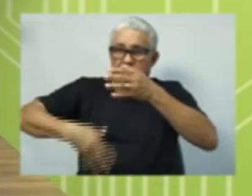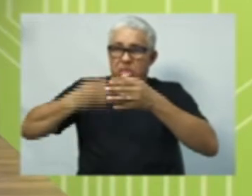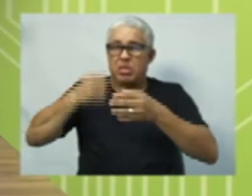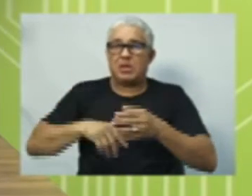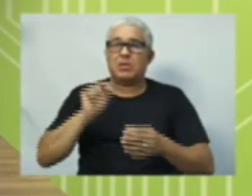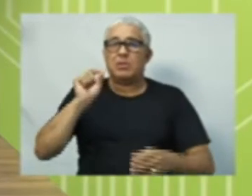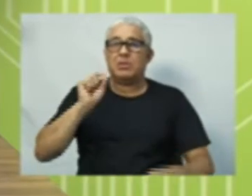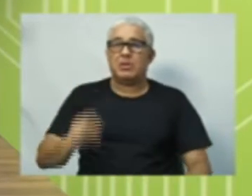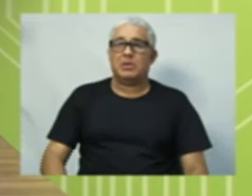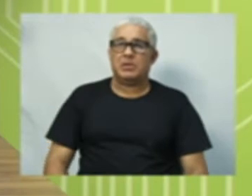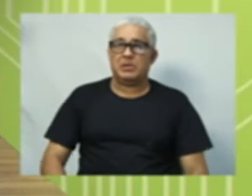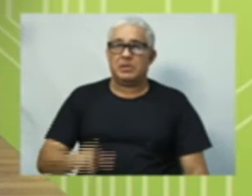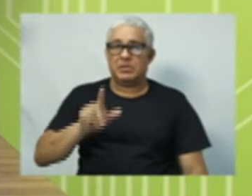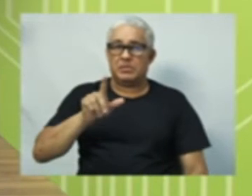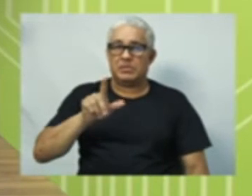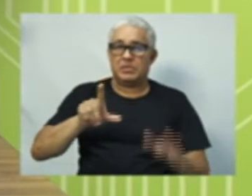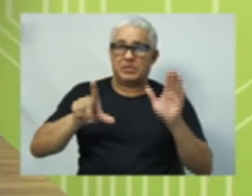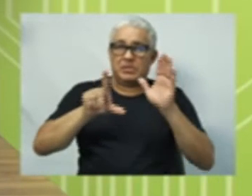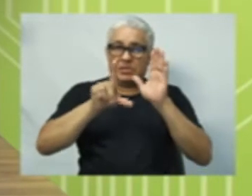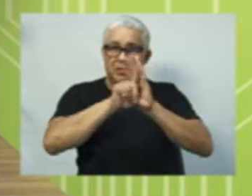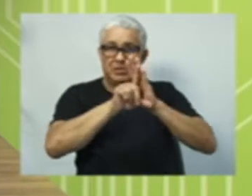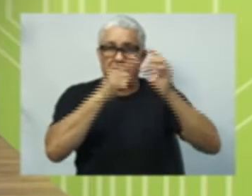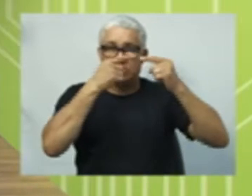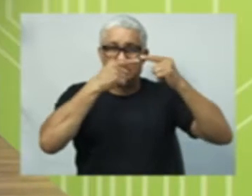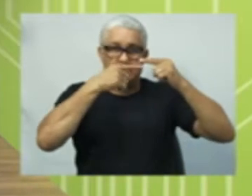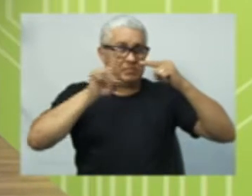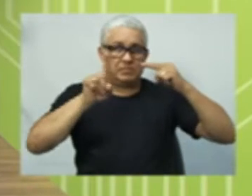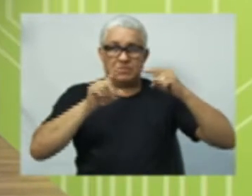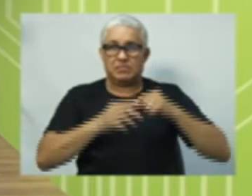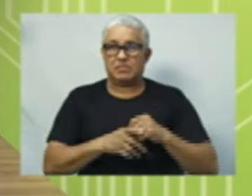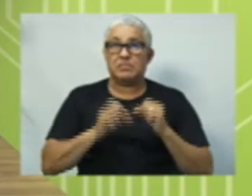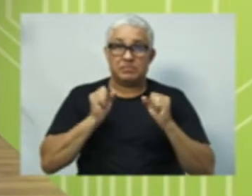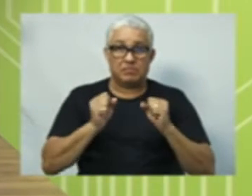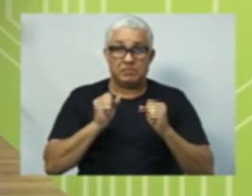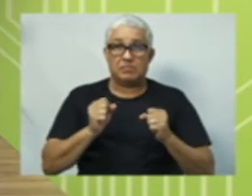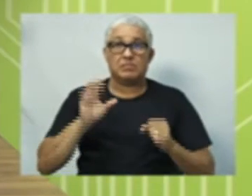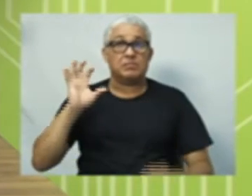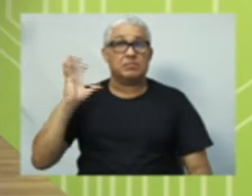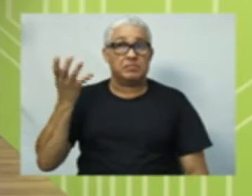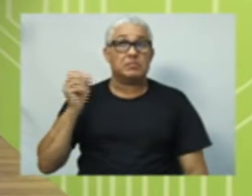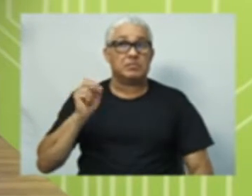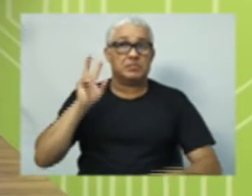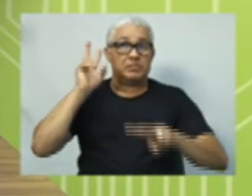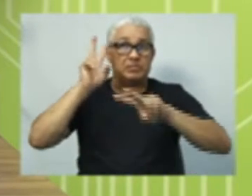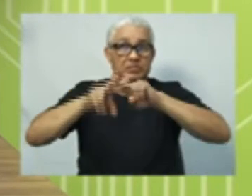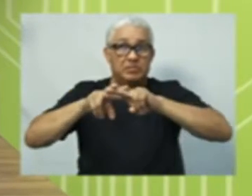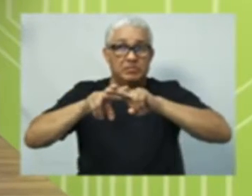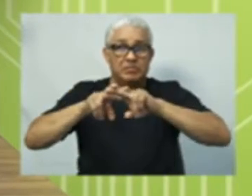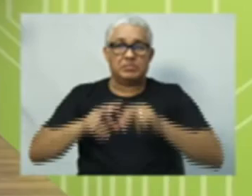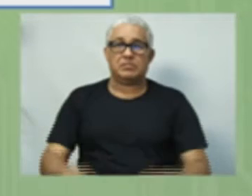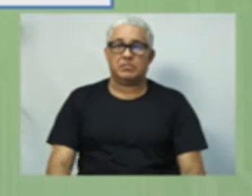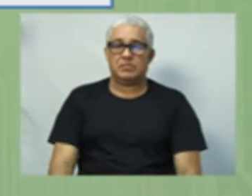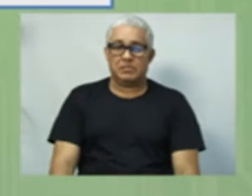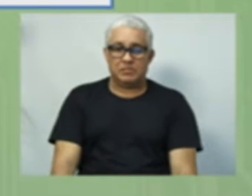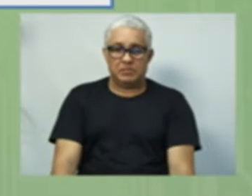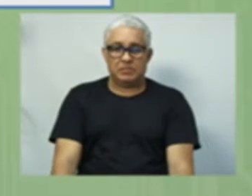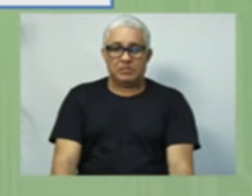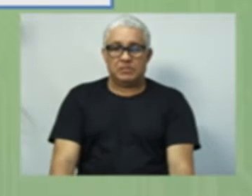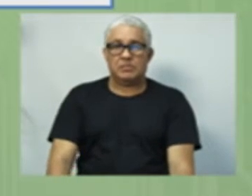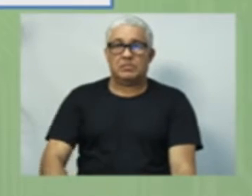é ilegal. Ilegal, que pode gerar cadeia, tá ok? Vamos